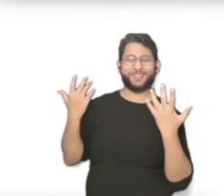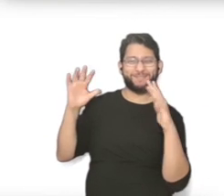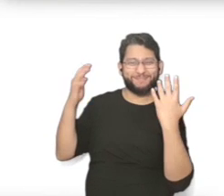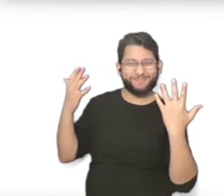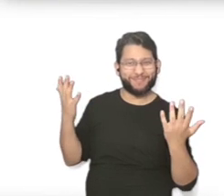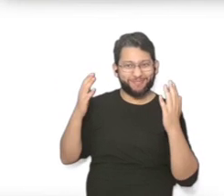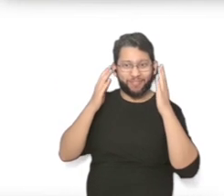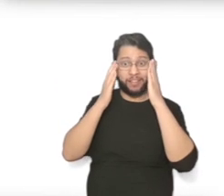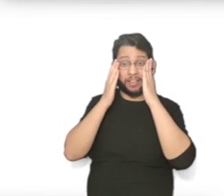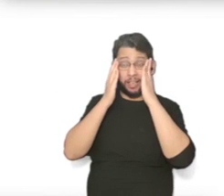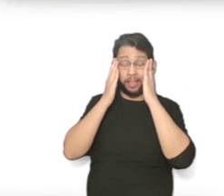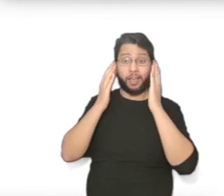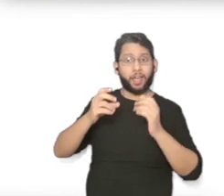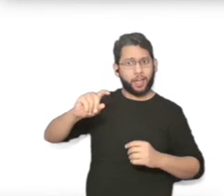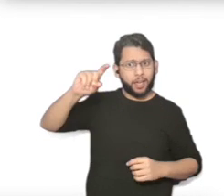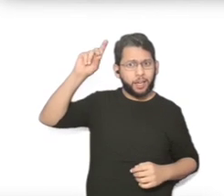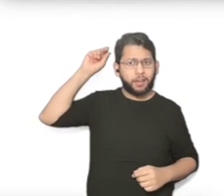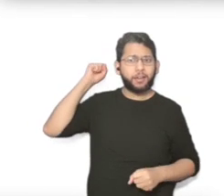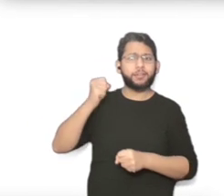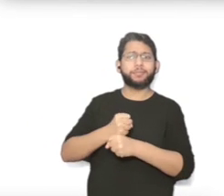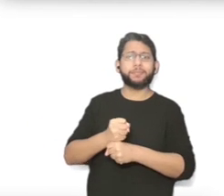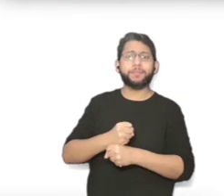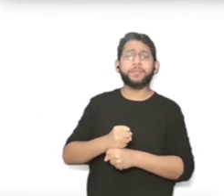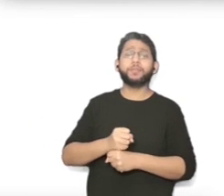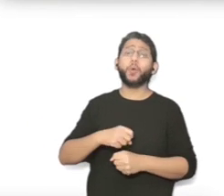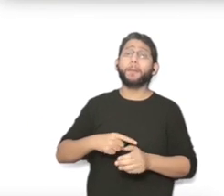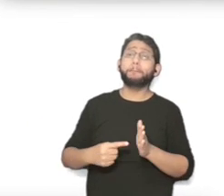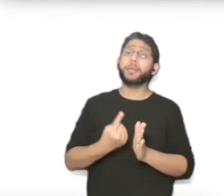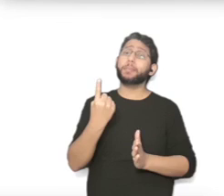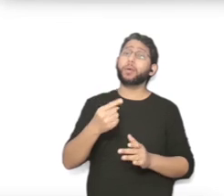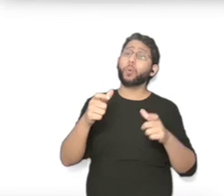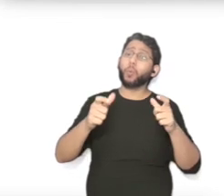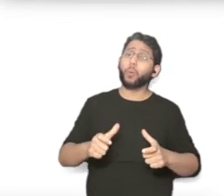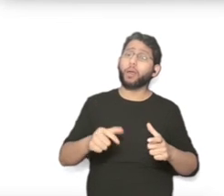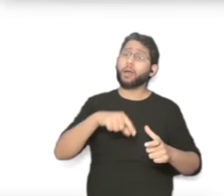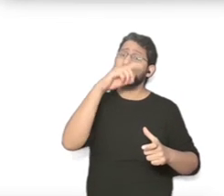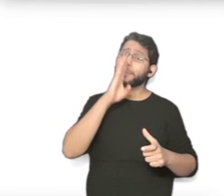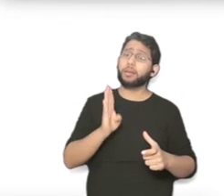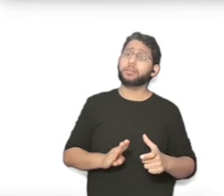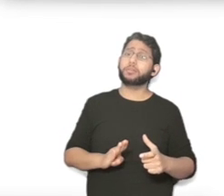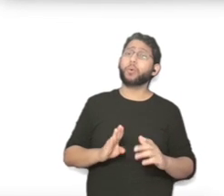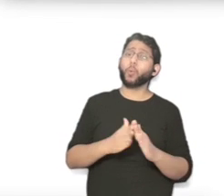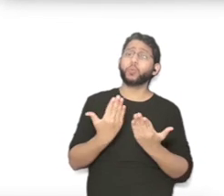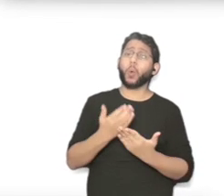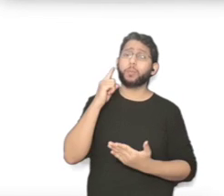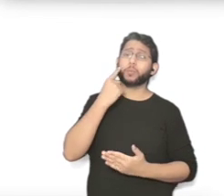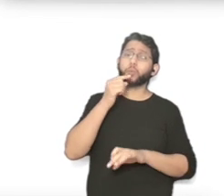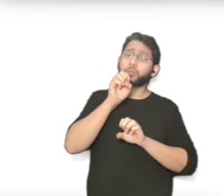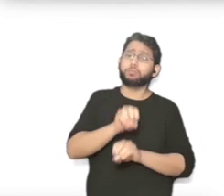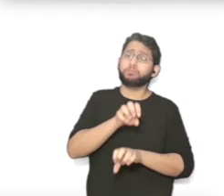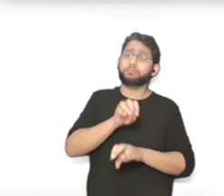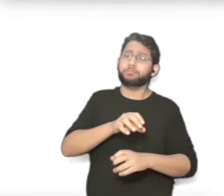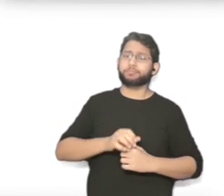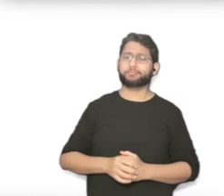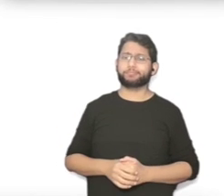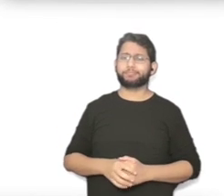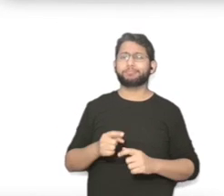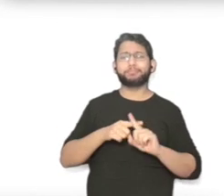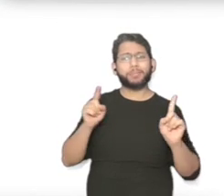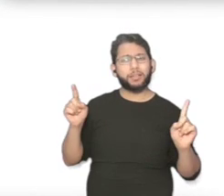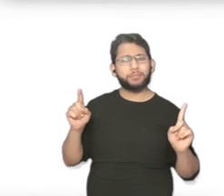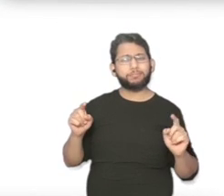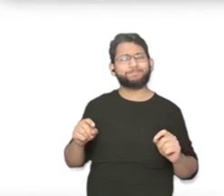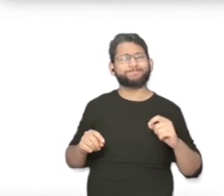seu período imperial, né? E que foi o primeiro Instituto de Educação de Surdos do Brasil.